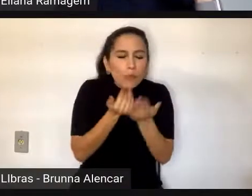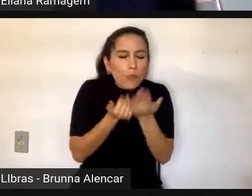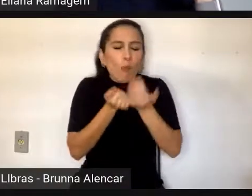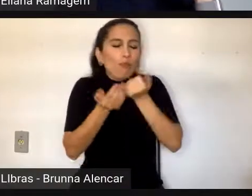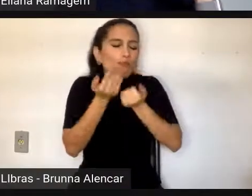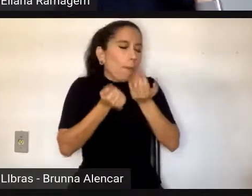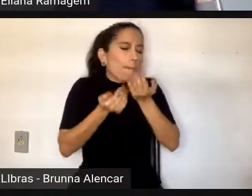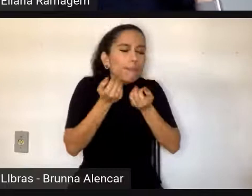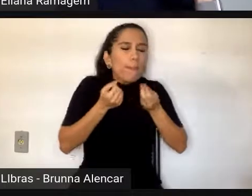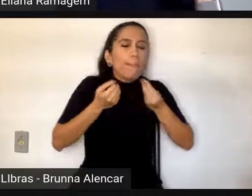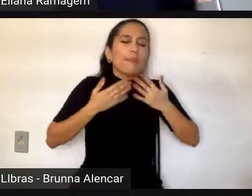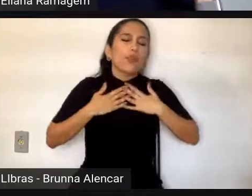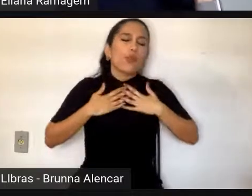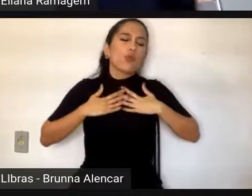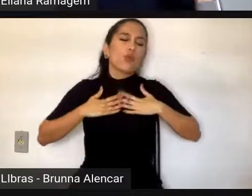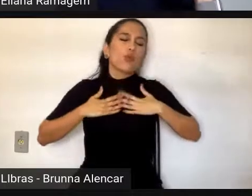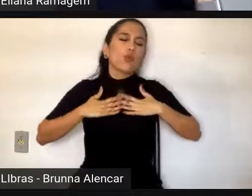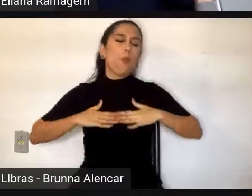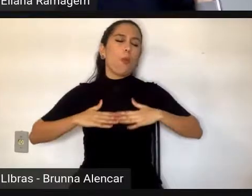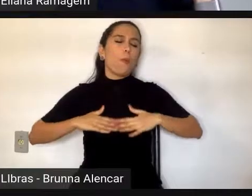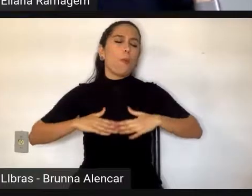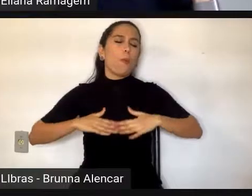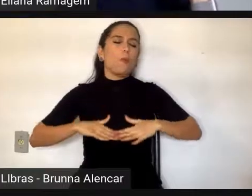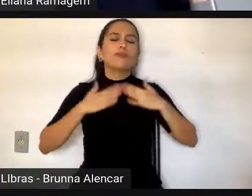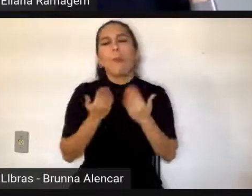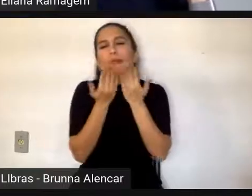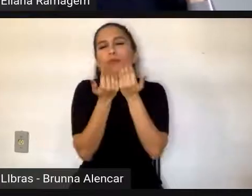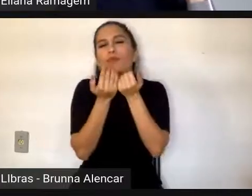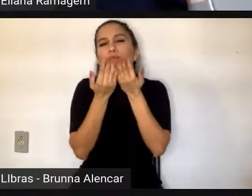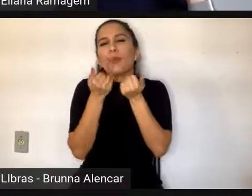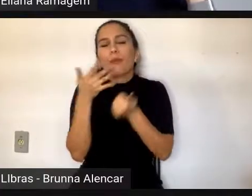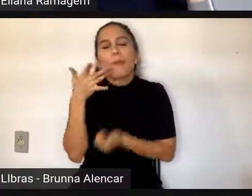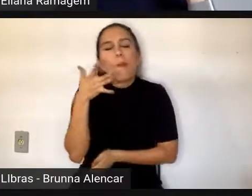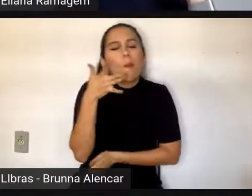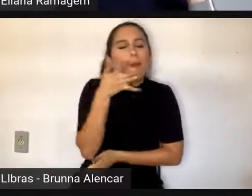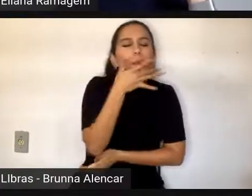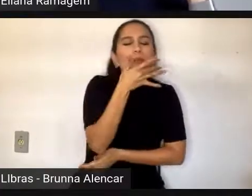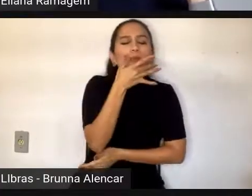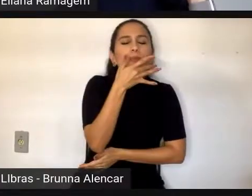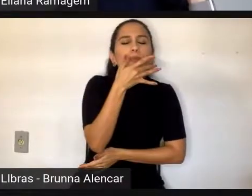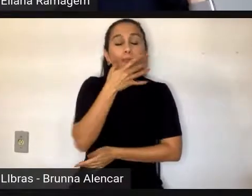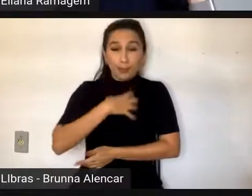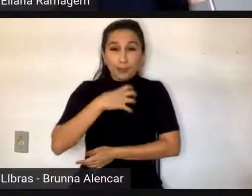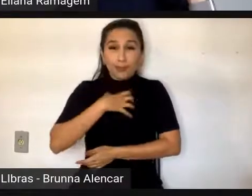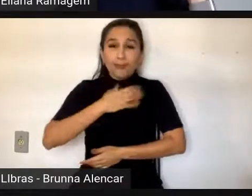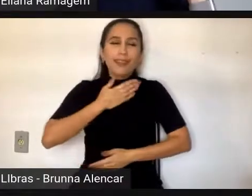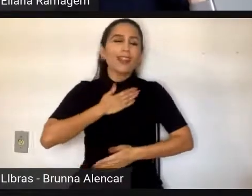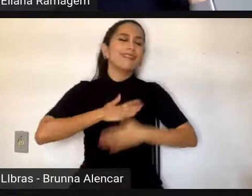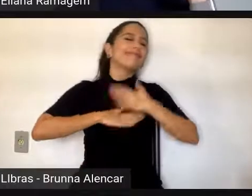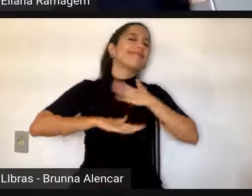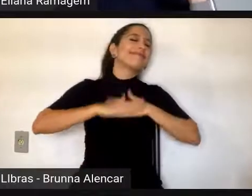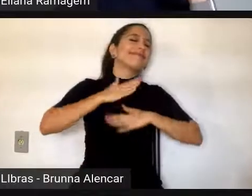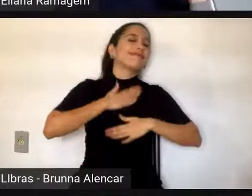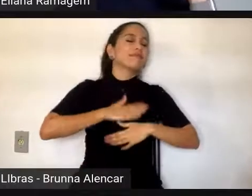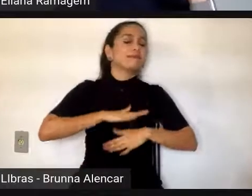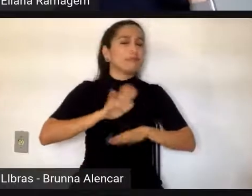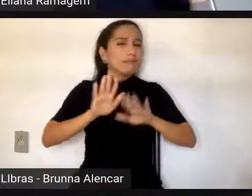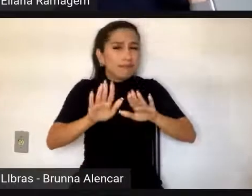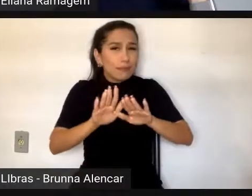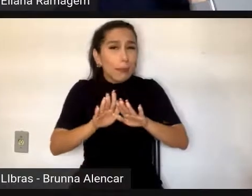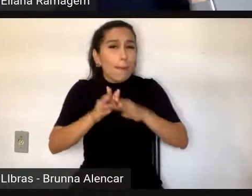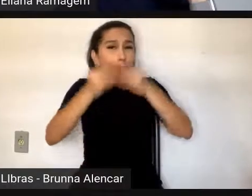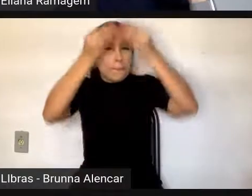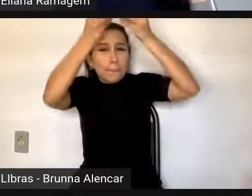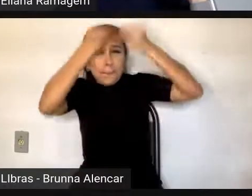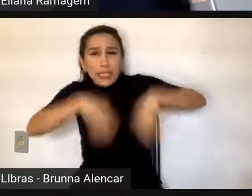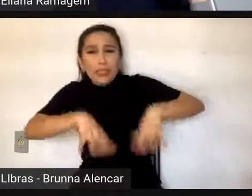Essa mesma combinação que nos traz conforto, ela também prejudica o nosso cérebro a reconhecer o